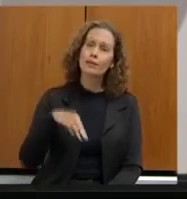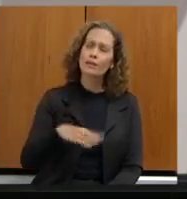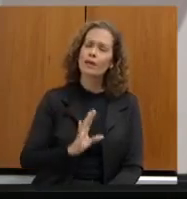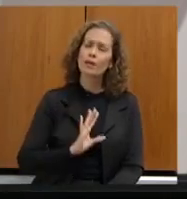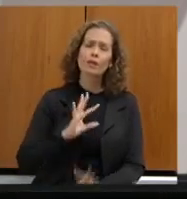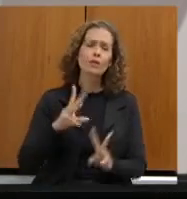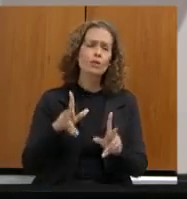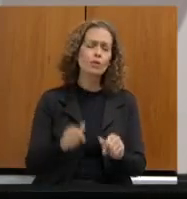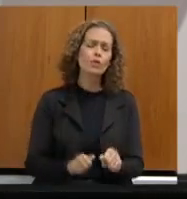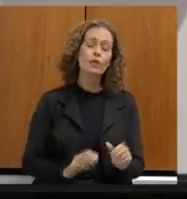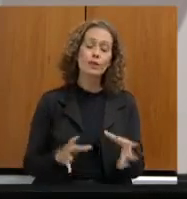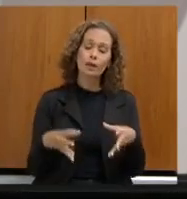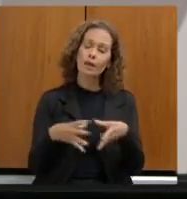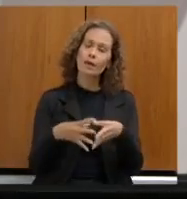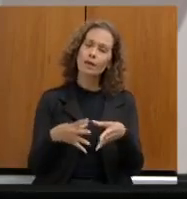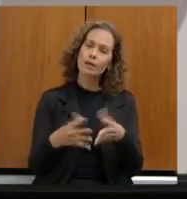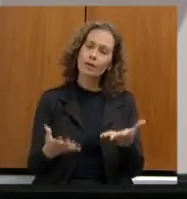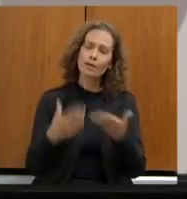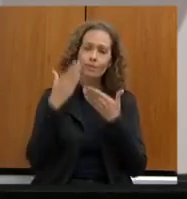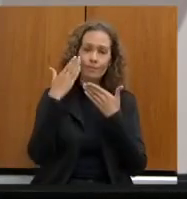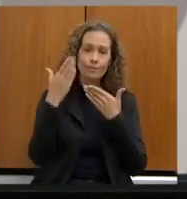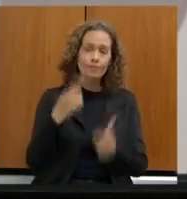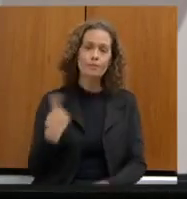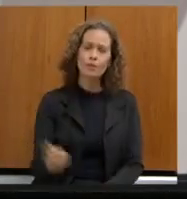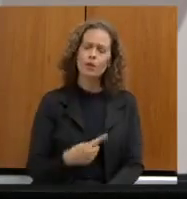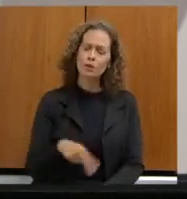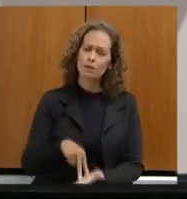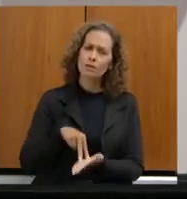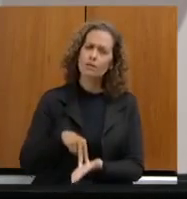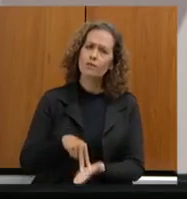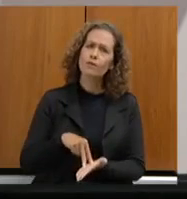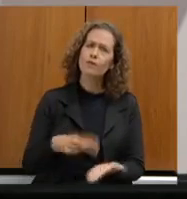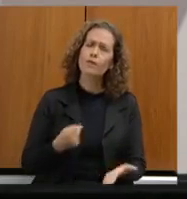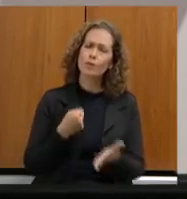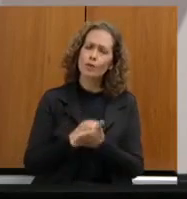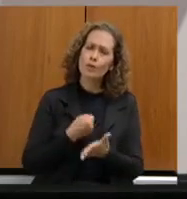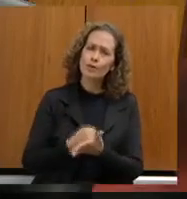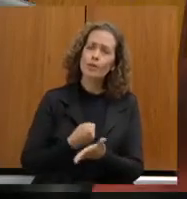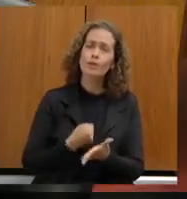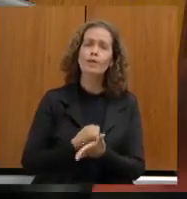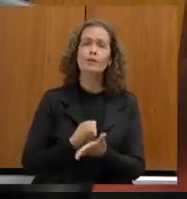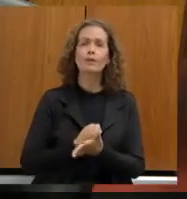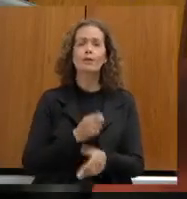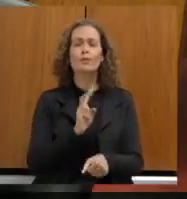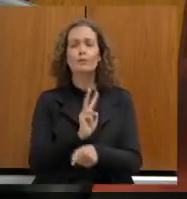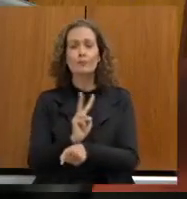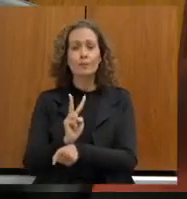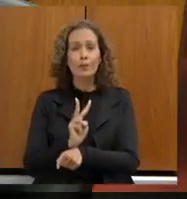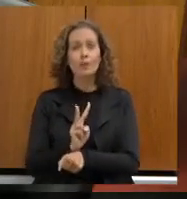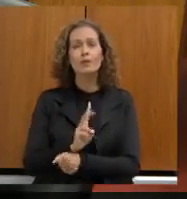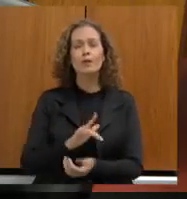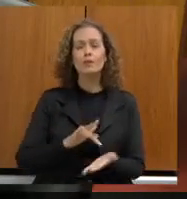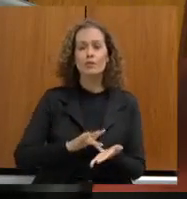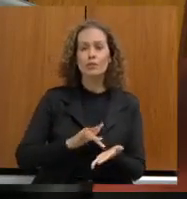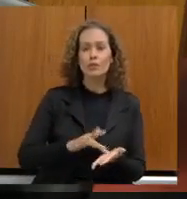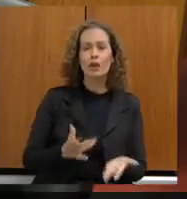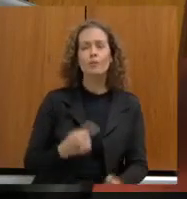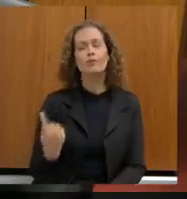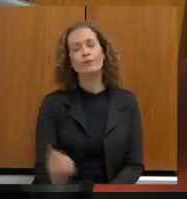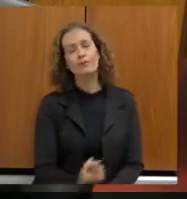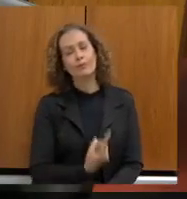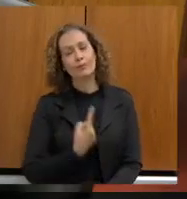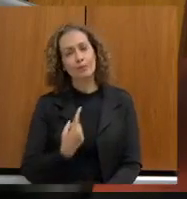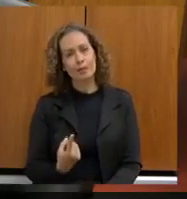consideração e estamos firmes aí lutando pelo nosso plantão digital Obrigada agradecemos